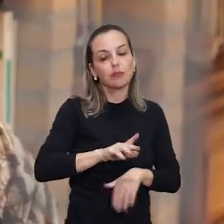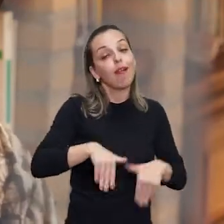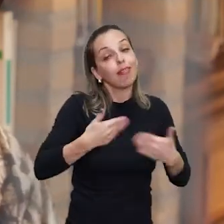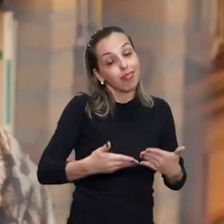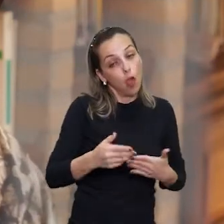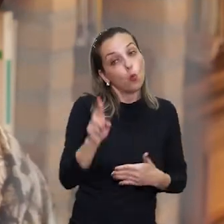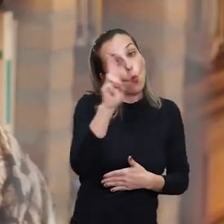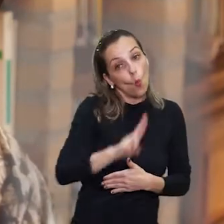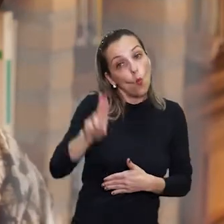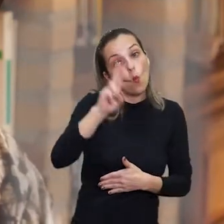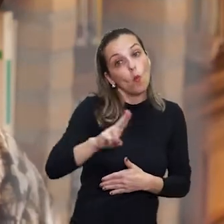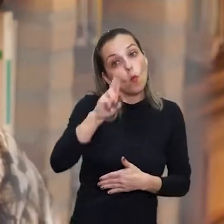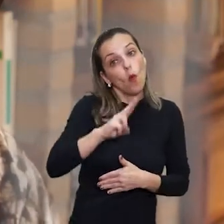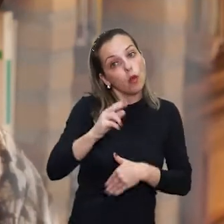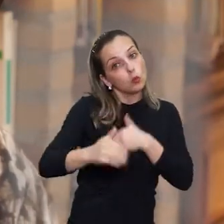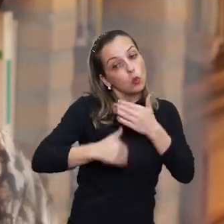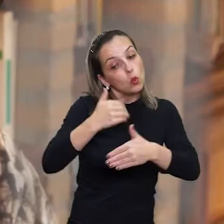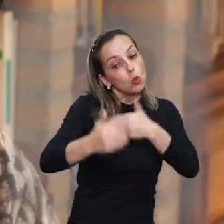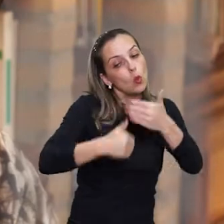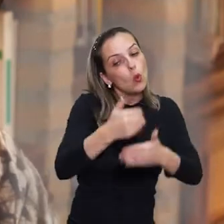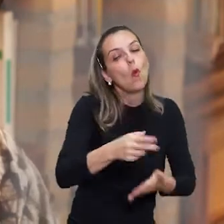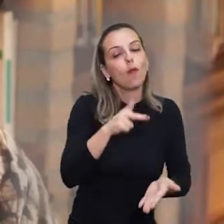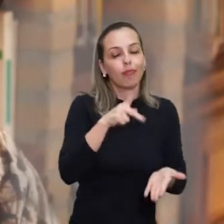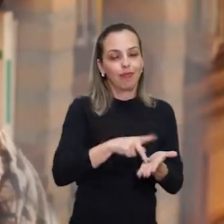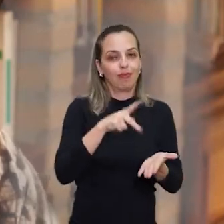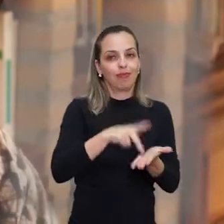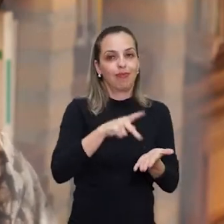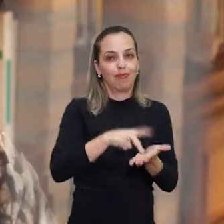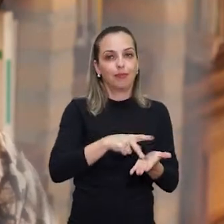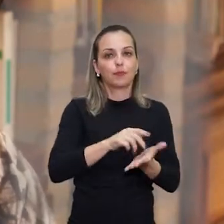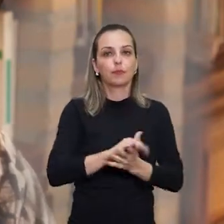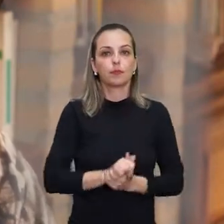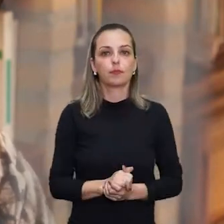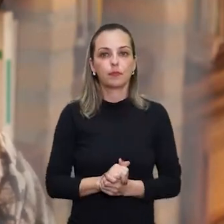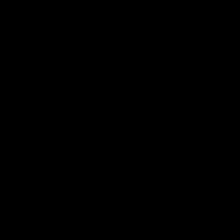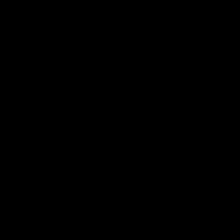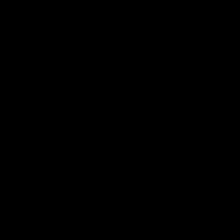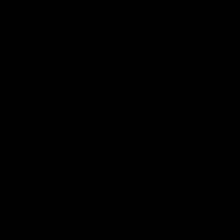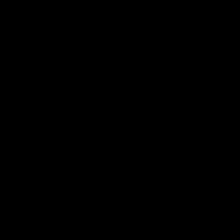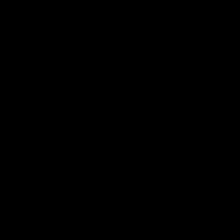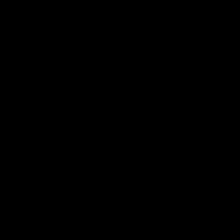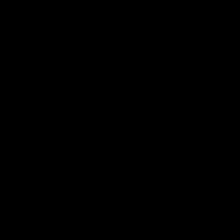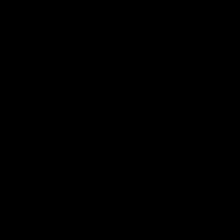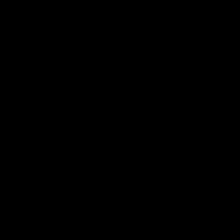muito bem. Então, a universidade tem melhorado, ela não tem piorado.